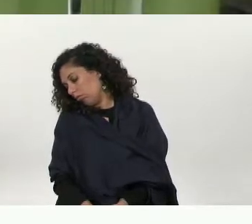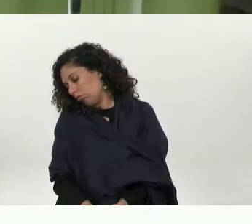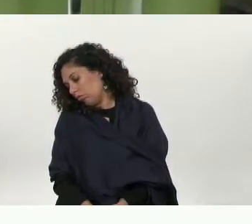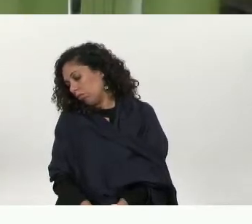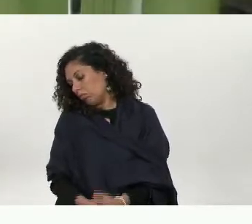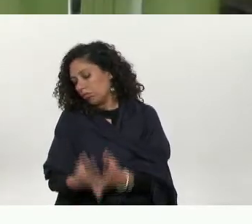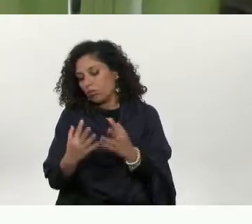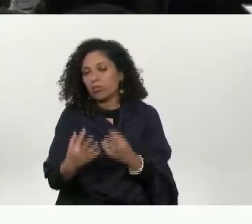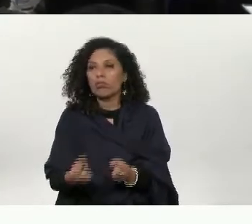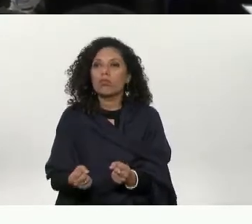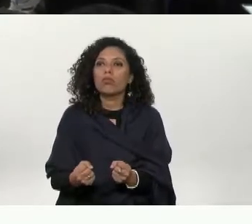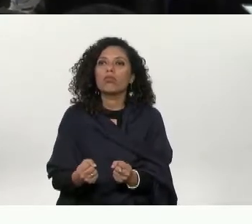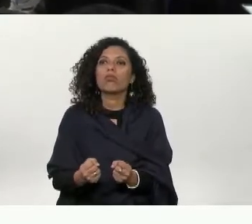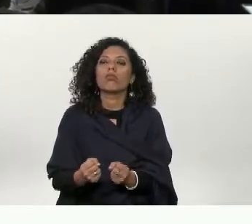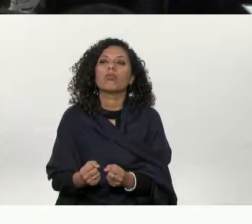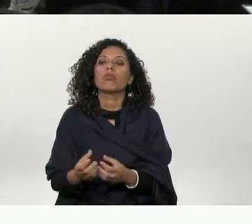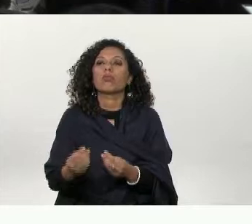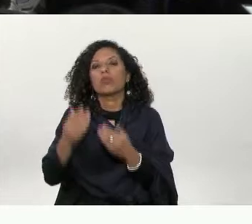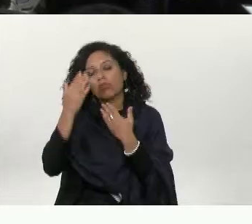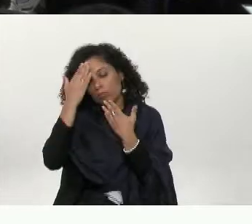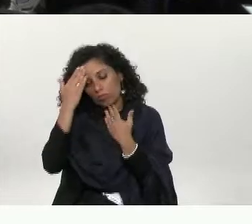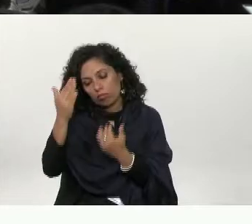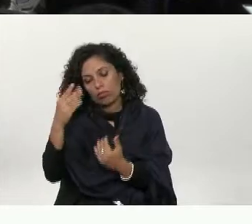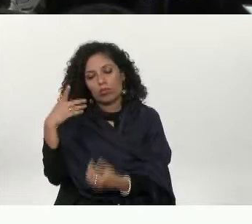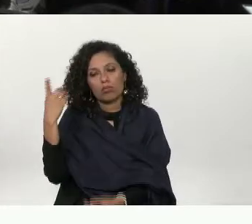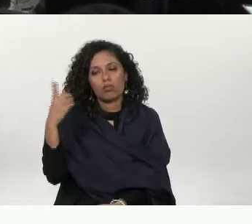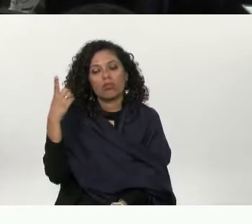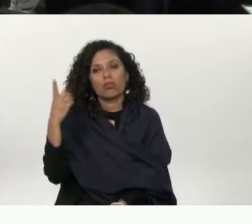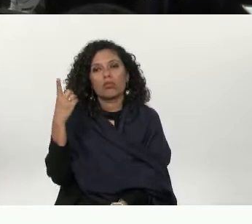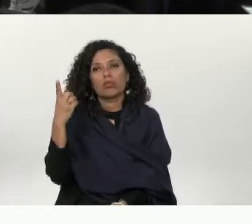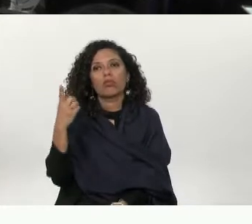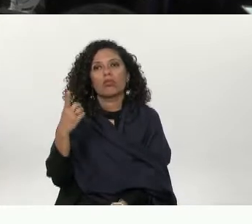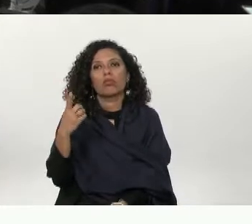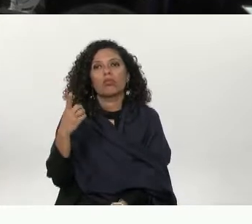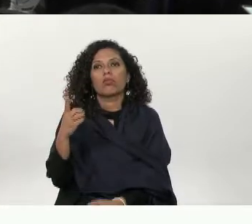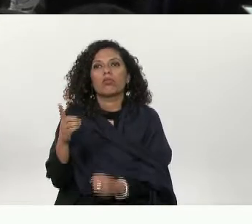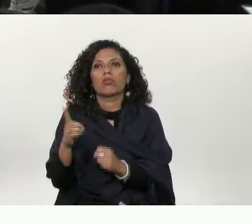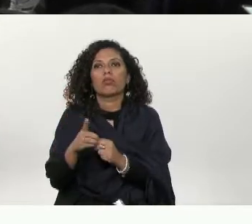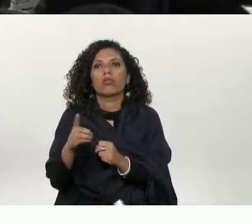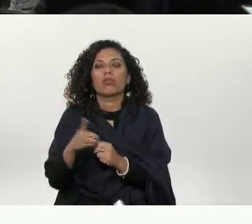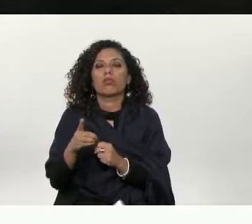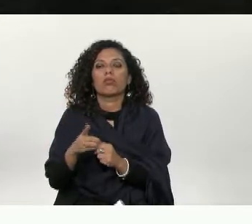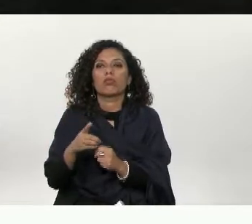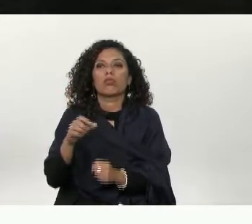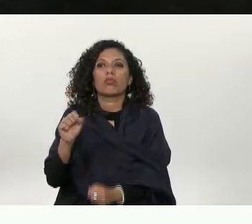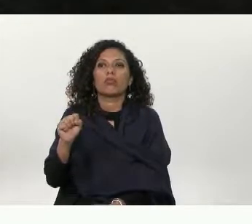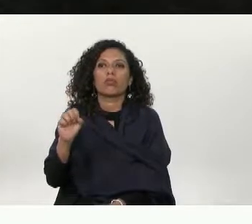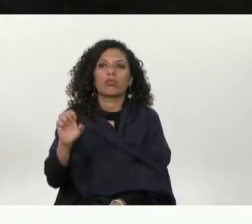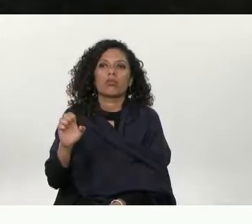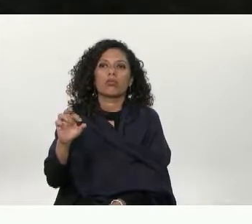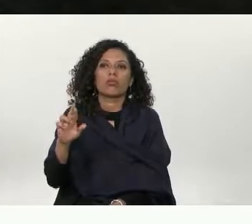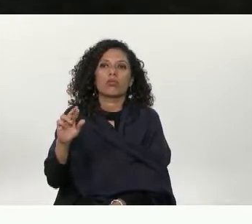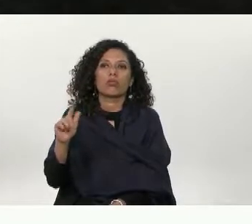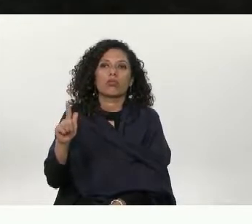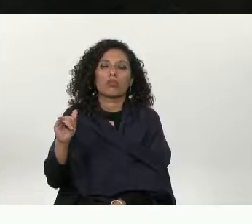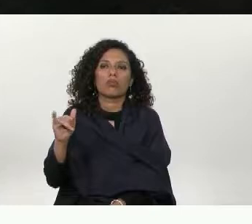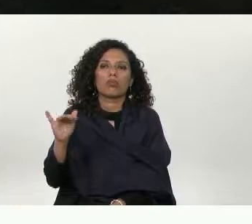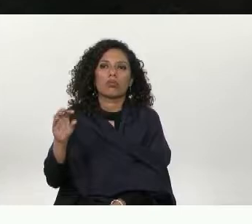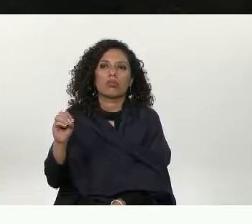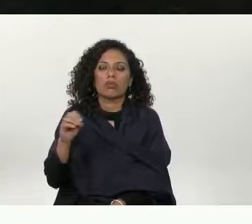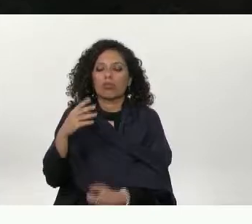Satisfeito, senhora presidente. Muito obrigada, deputado doutor Serginho. Gostaria de anunciar a presença